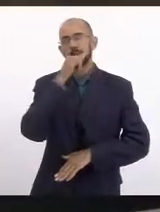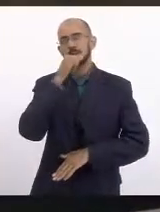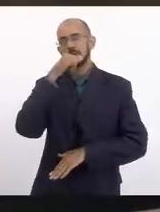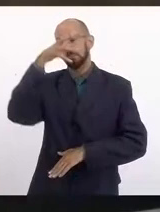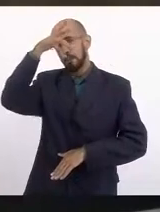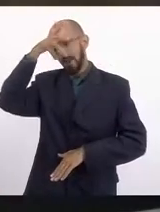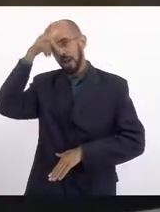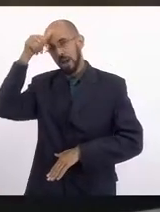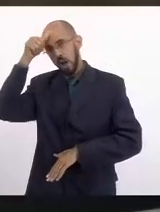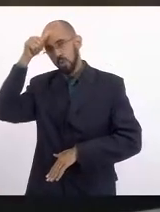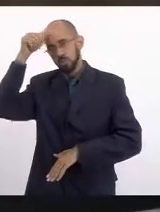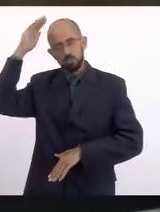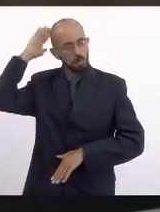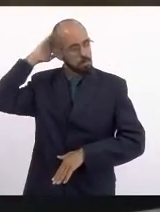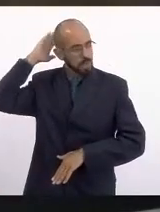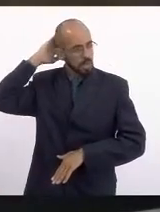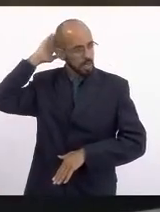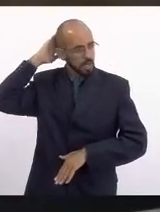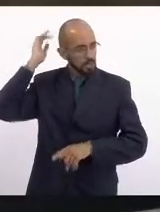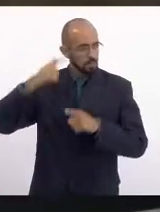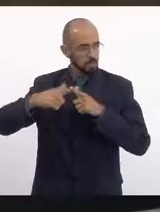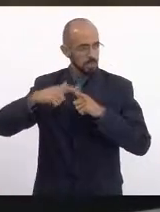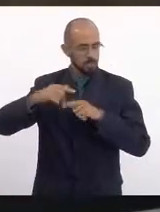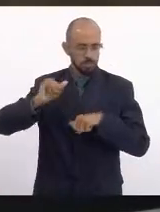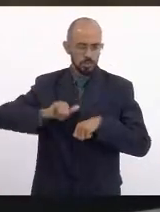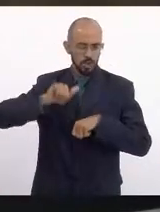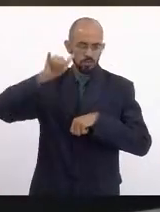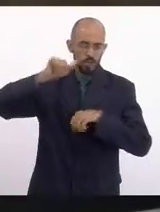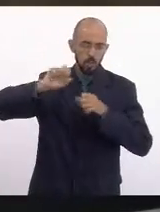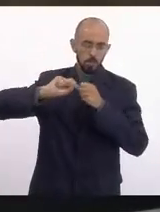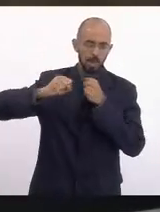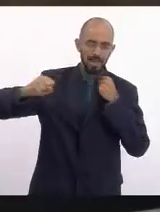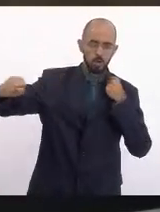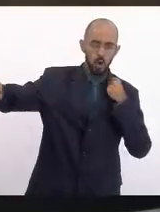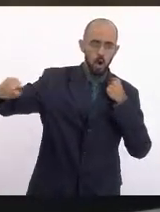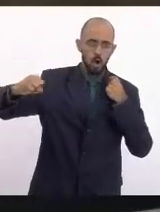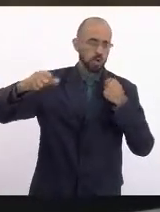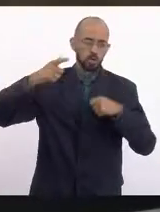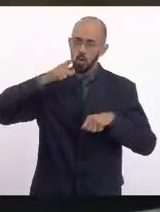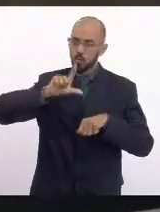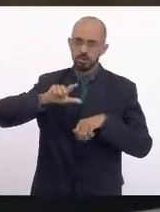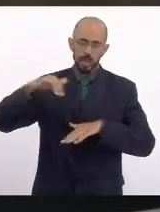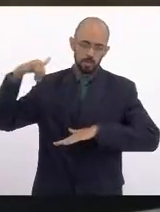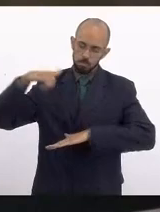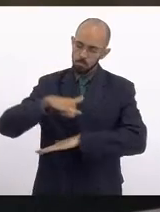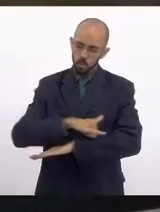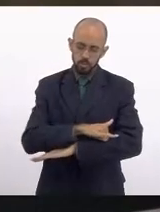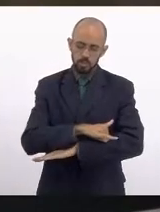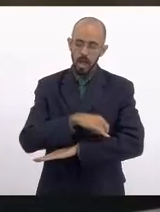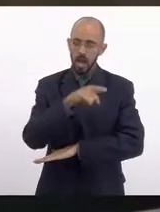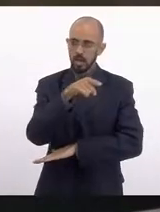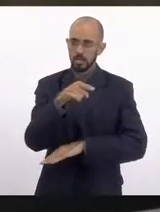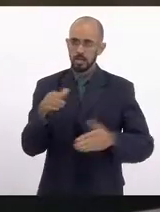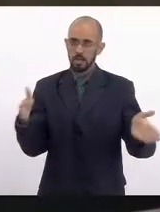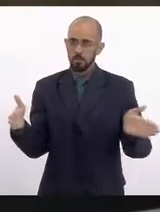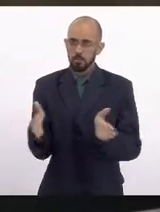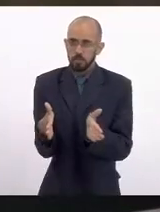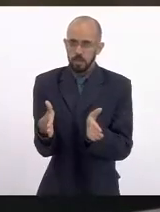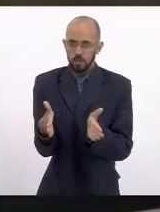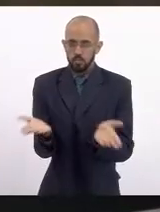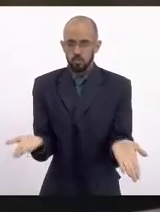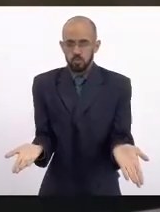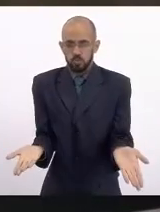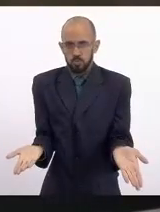para Belém porque você precisa de aeronaves maiores aeronaves maiores não conseguem pousar naquele aeroporto